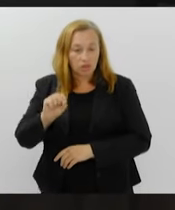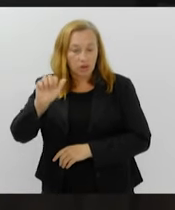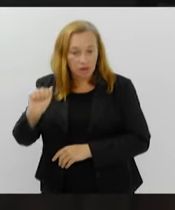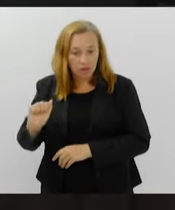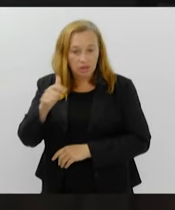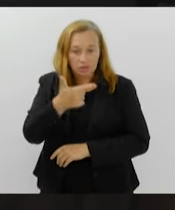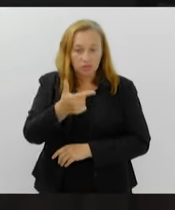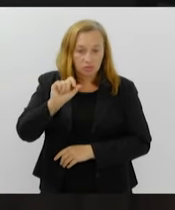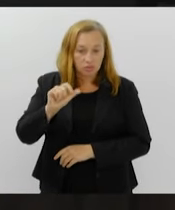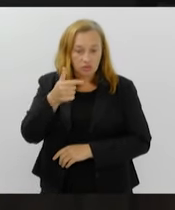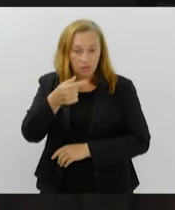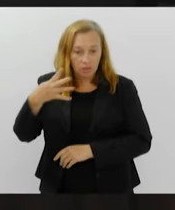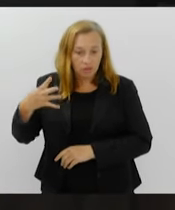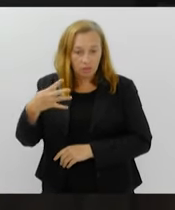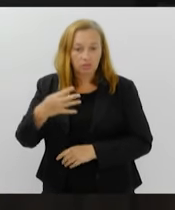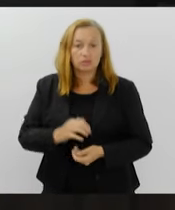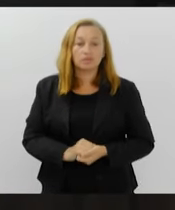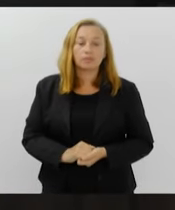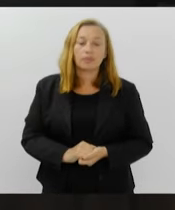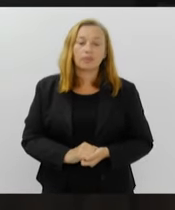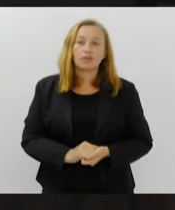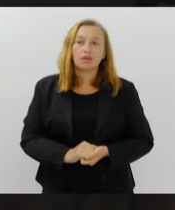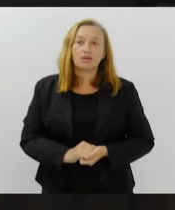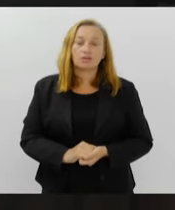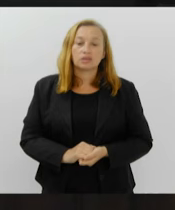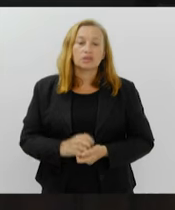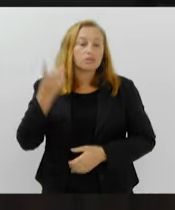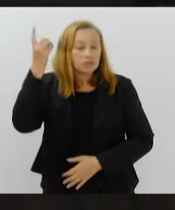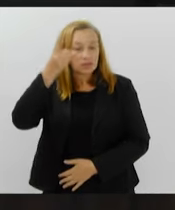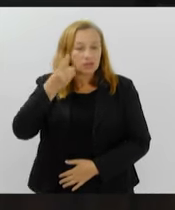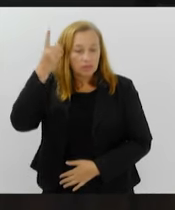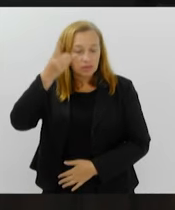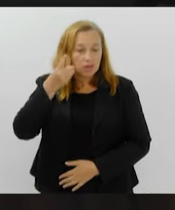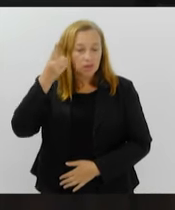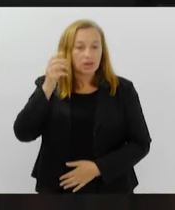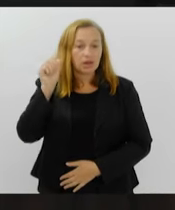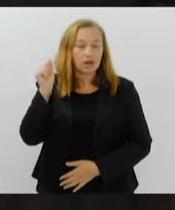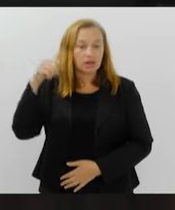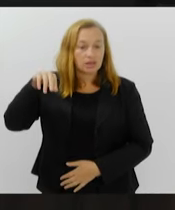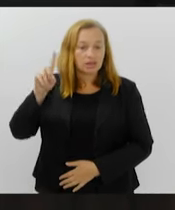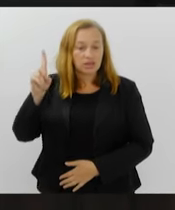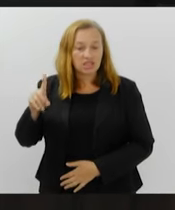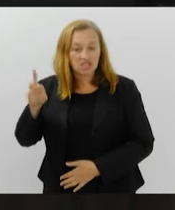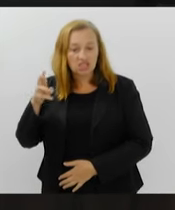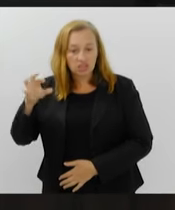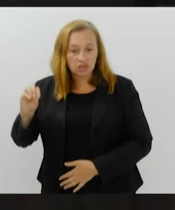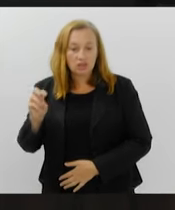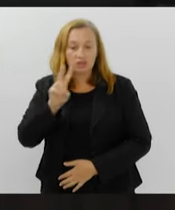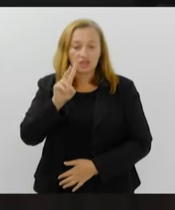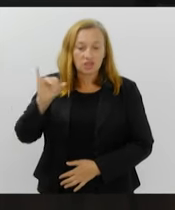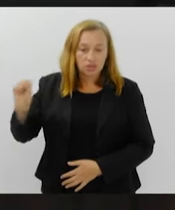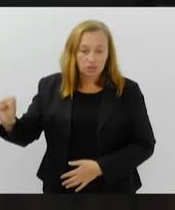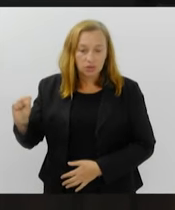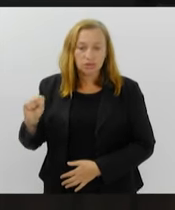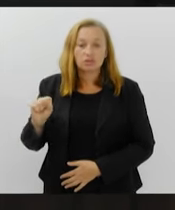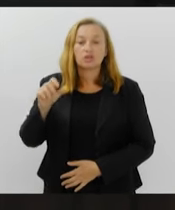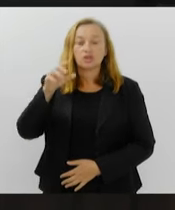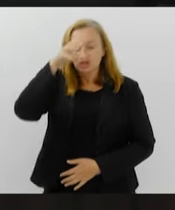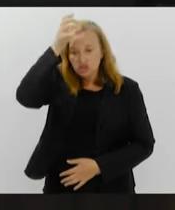8 A de 2024 de autoria dos deputados Andrezinho Siciliano Vinícius cosolo